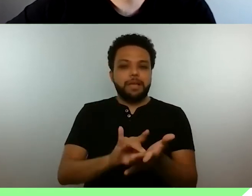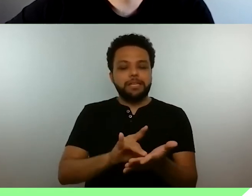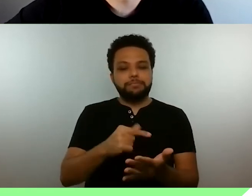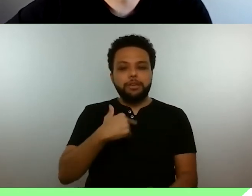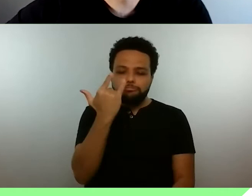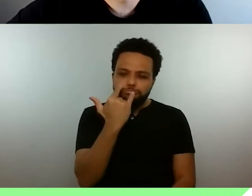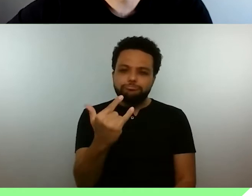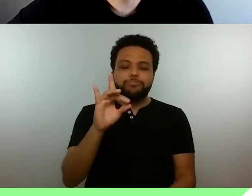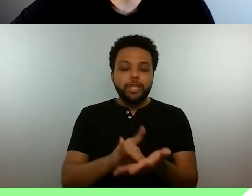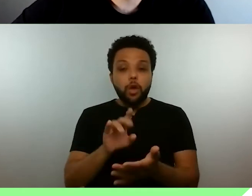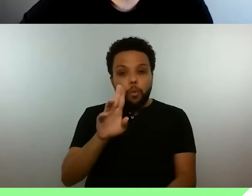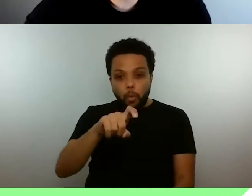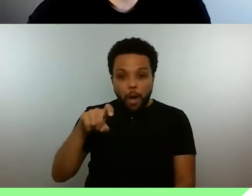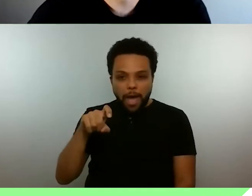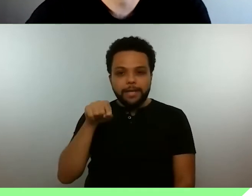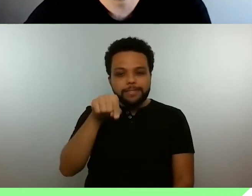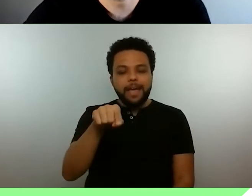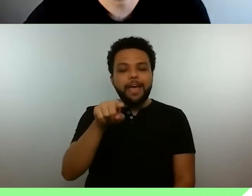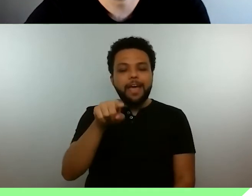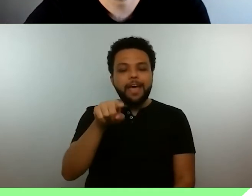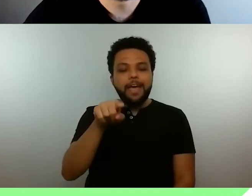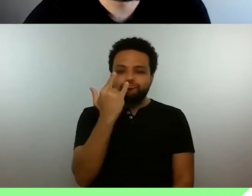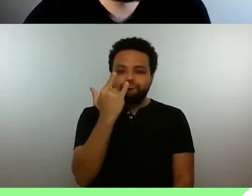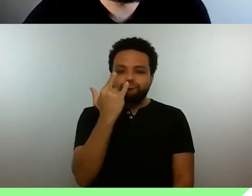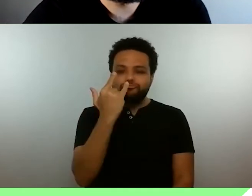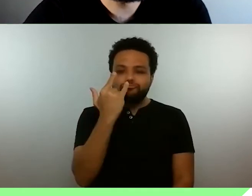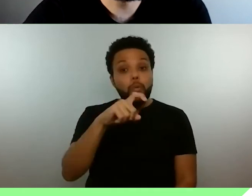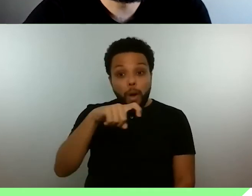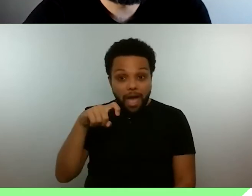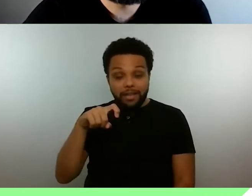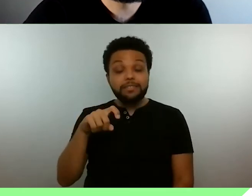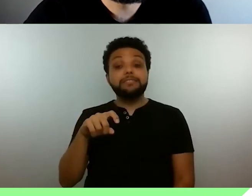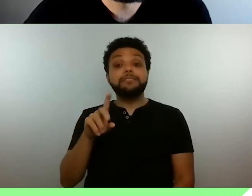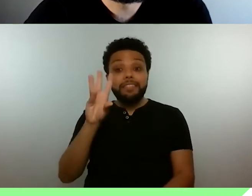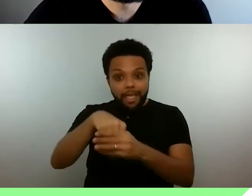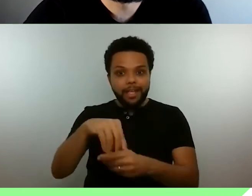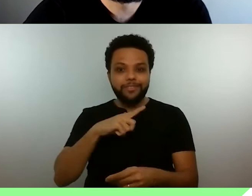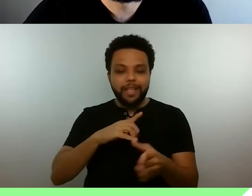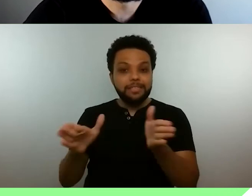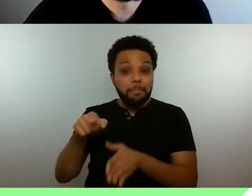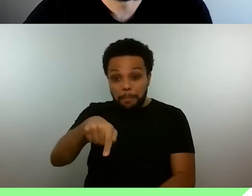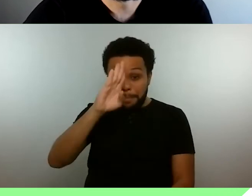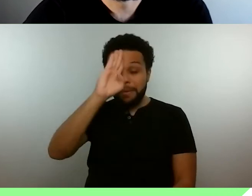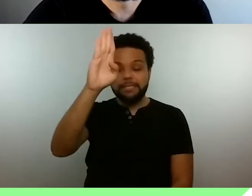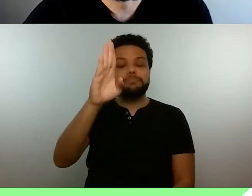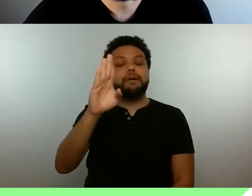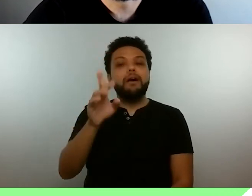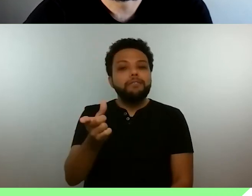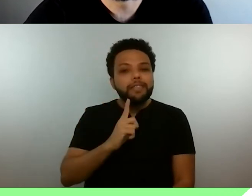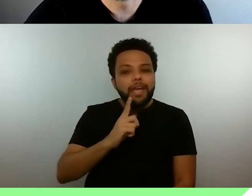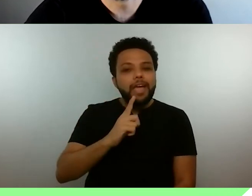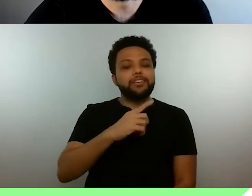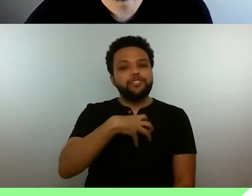no UX. Principalmente o UX acessível, que você tem essa forma de pensar